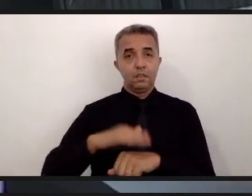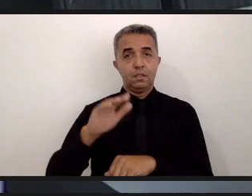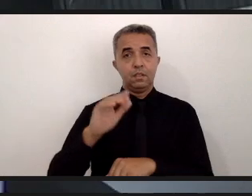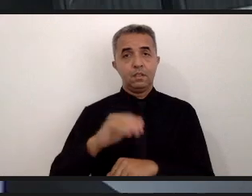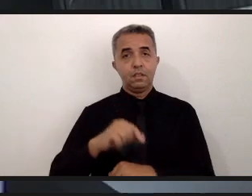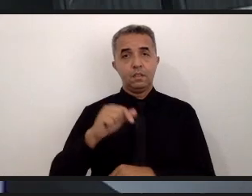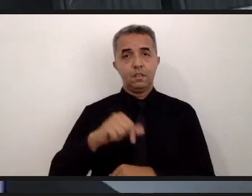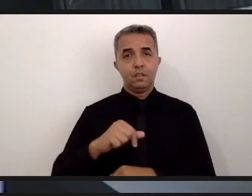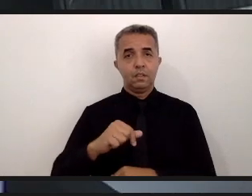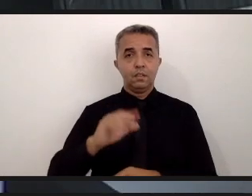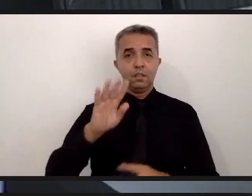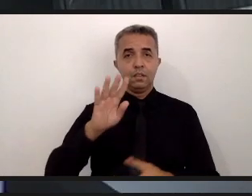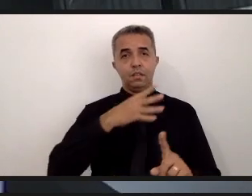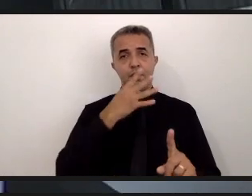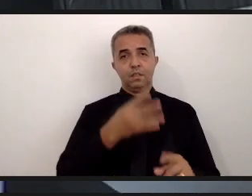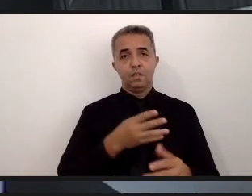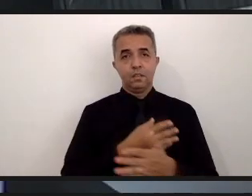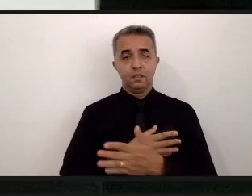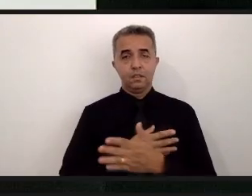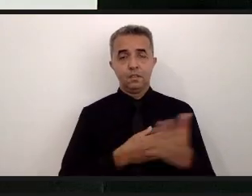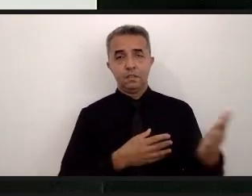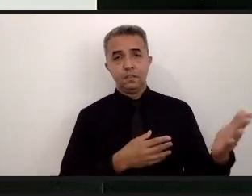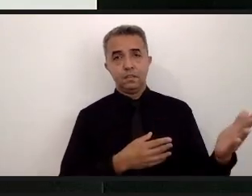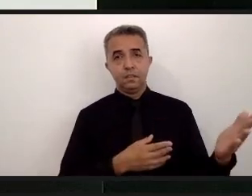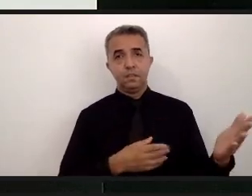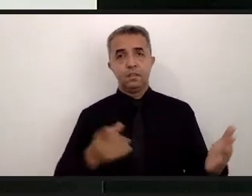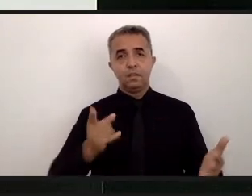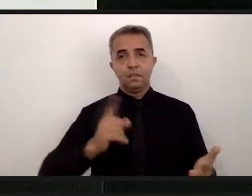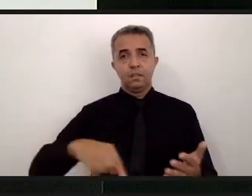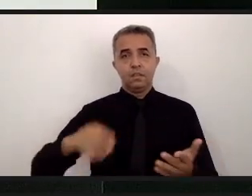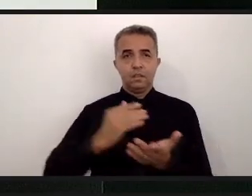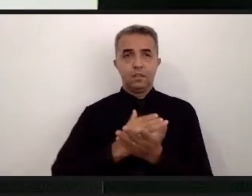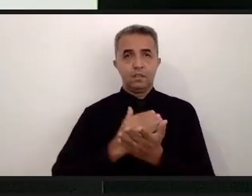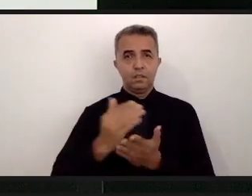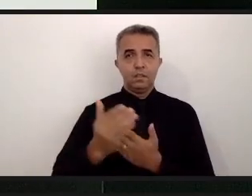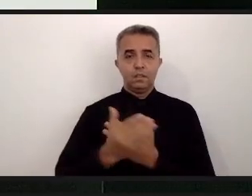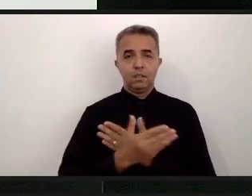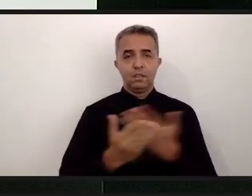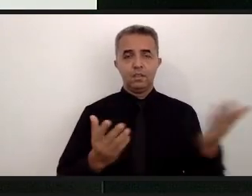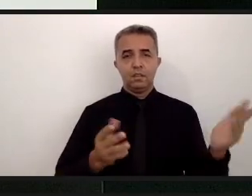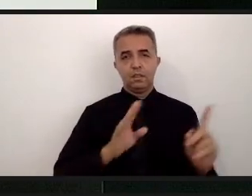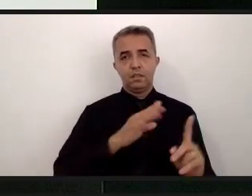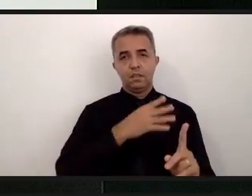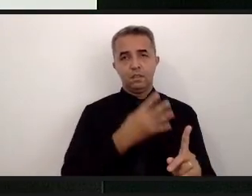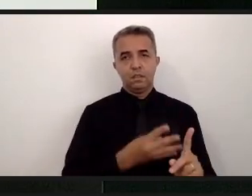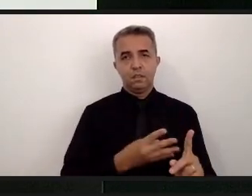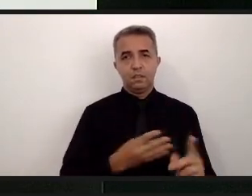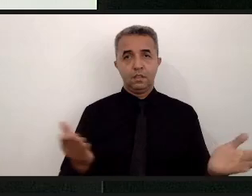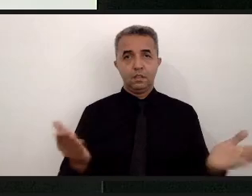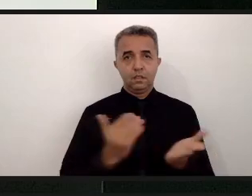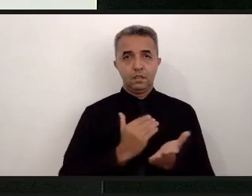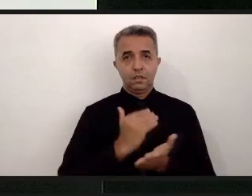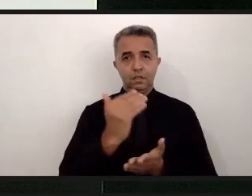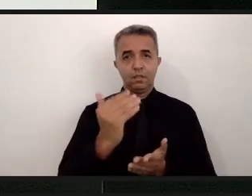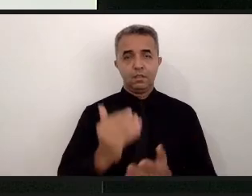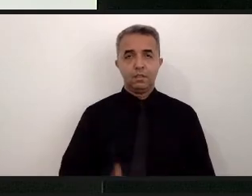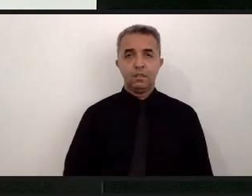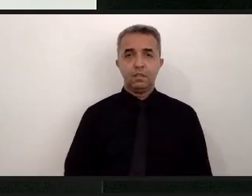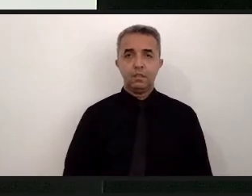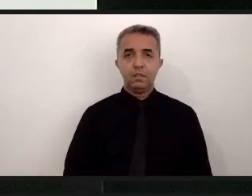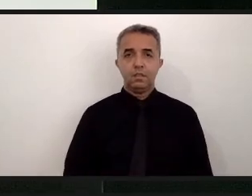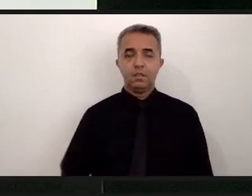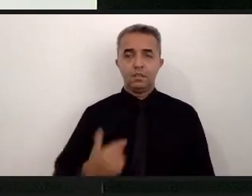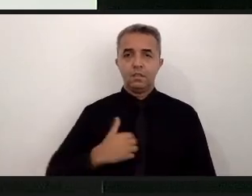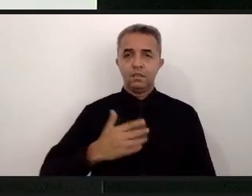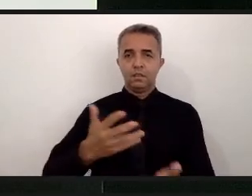lindas homenagens aqui prestadas, iniciamos as entregas das importantes homenagens a partir de agora. Eu convido o nosso